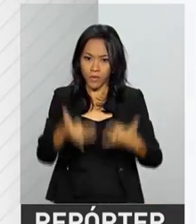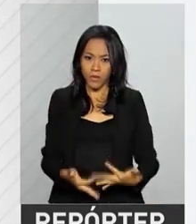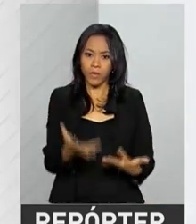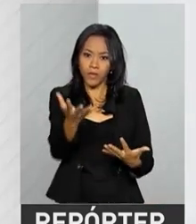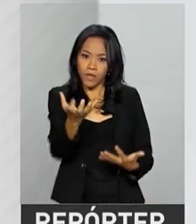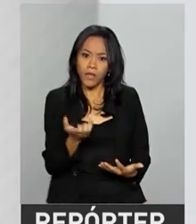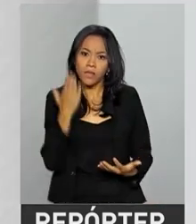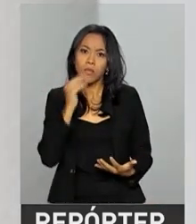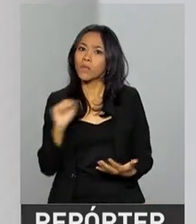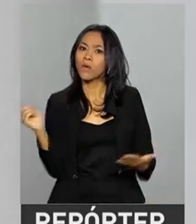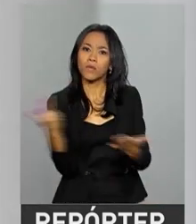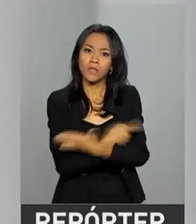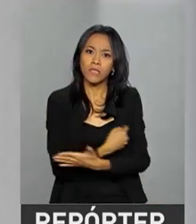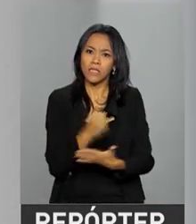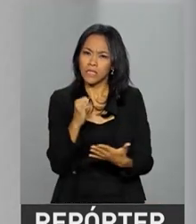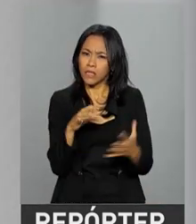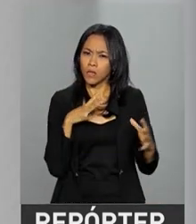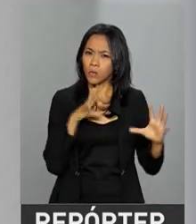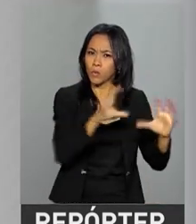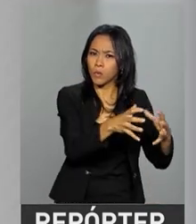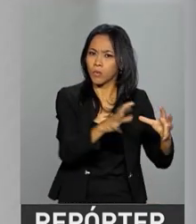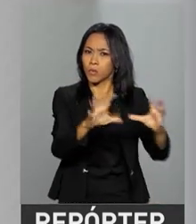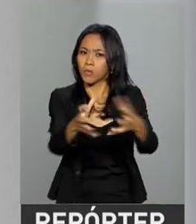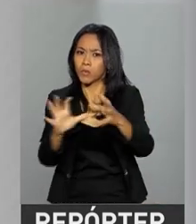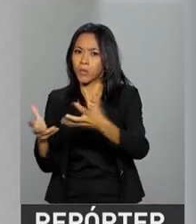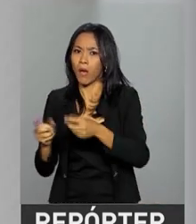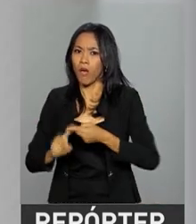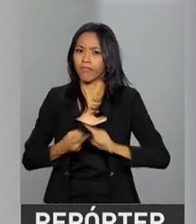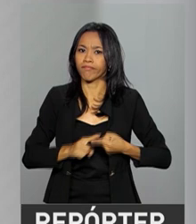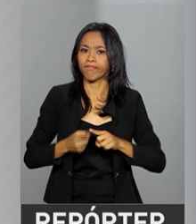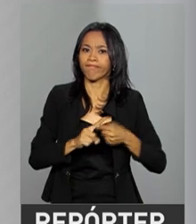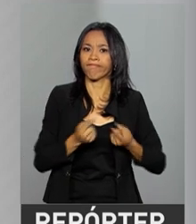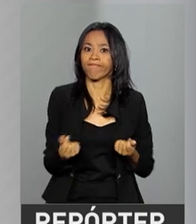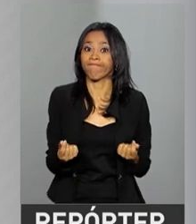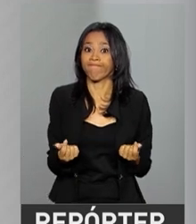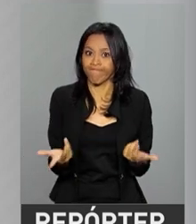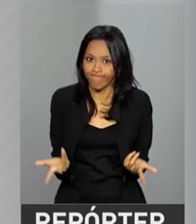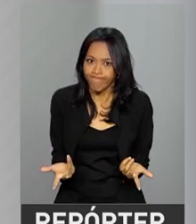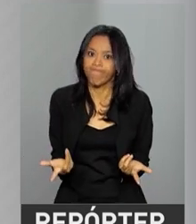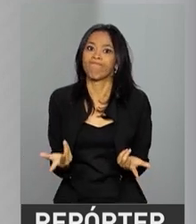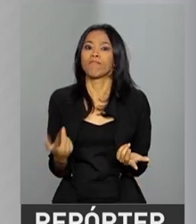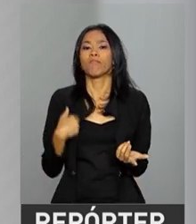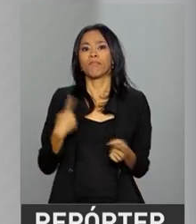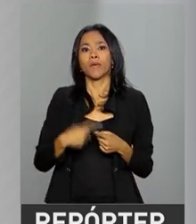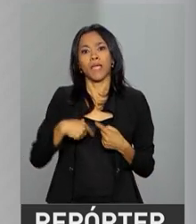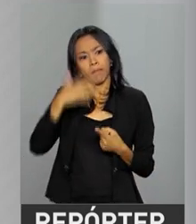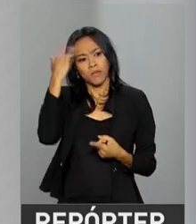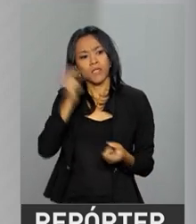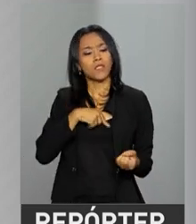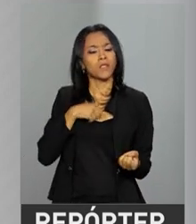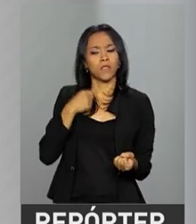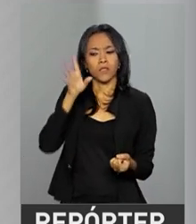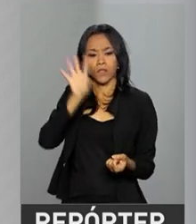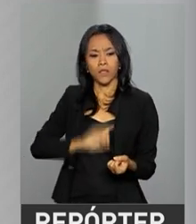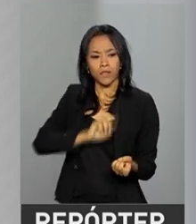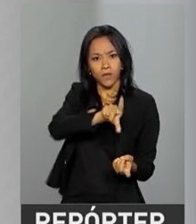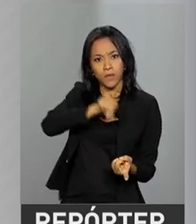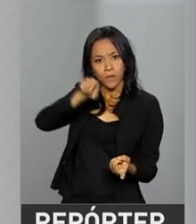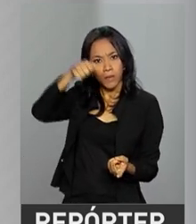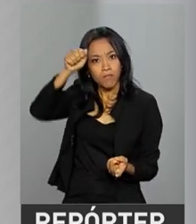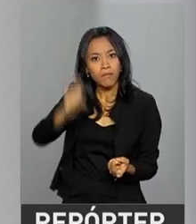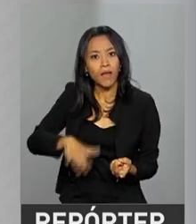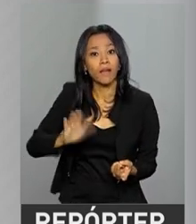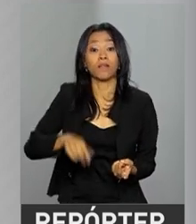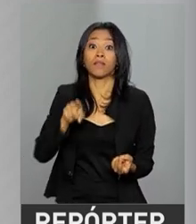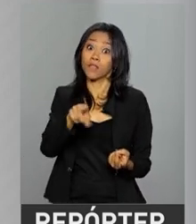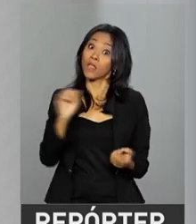apuração da existência de cartel no setor para ele o consumidor tem o direito de escolher o preço mais baixo e isso só se dá